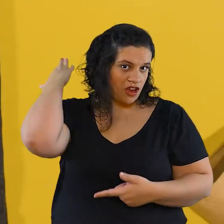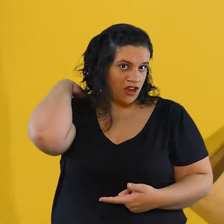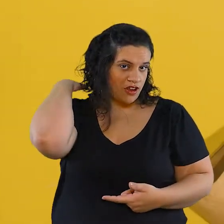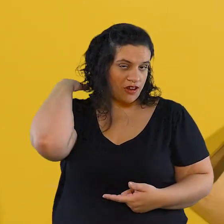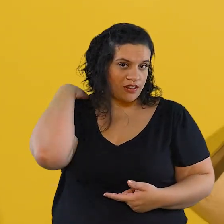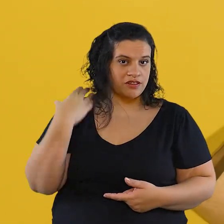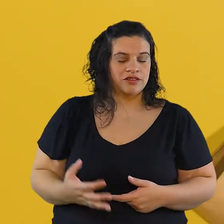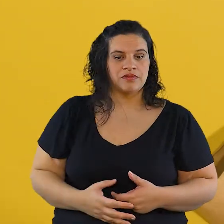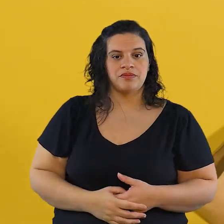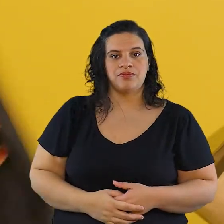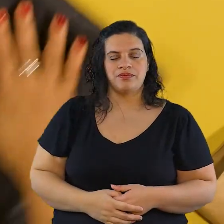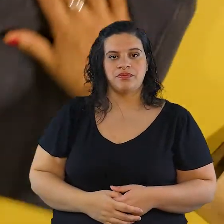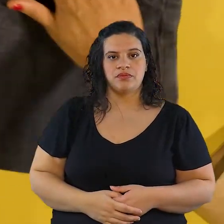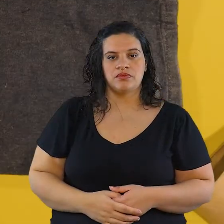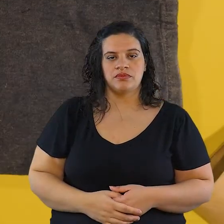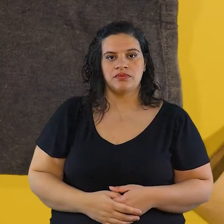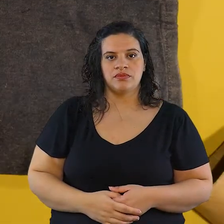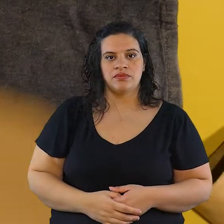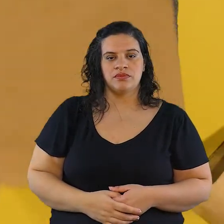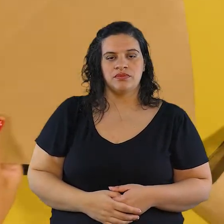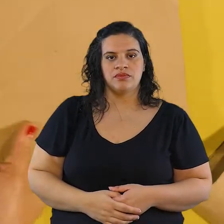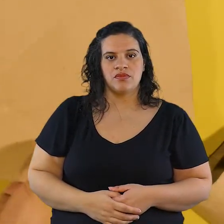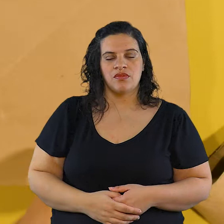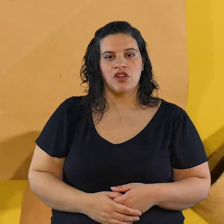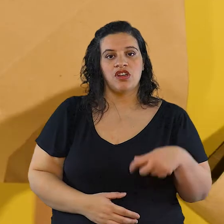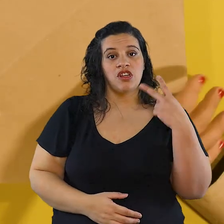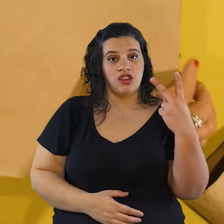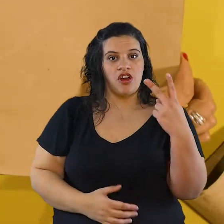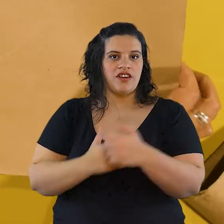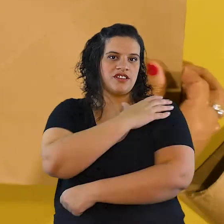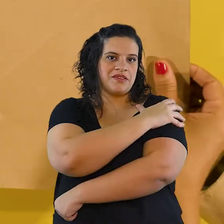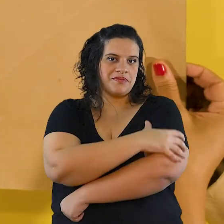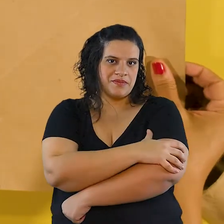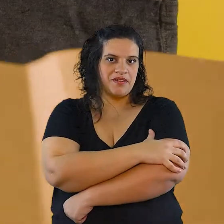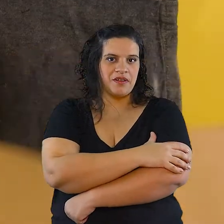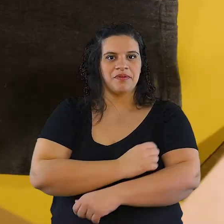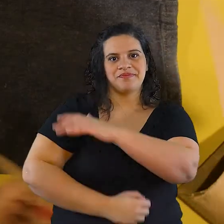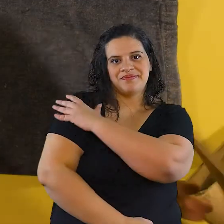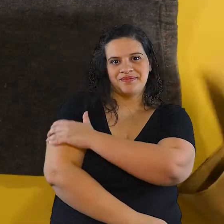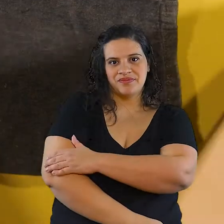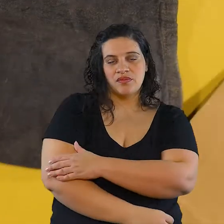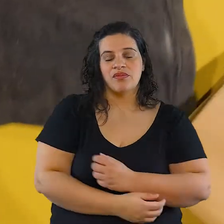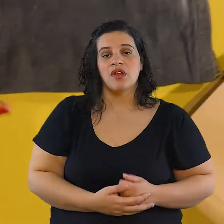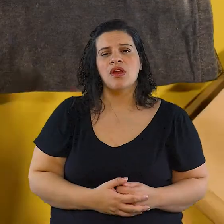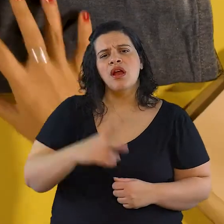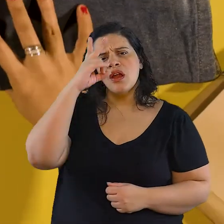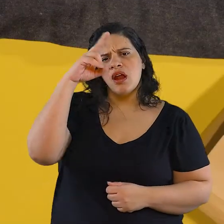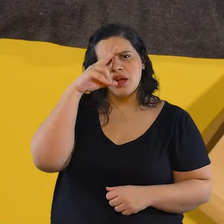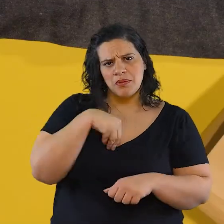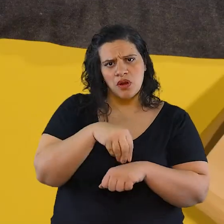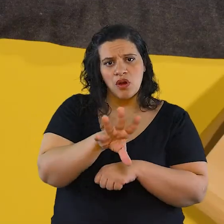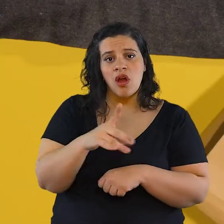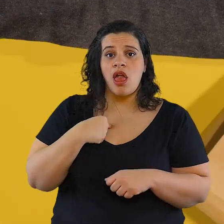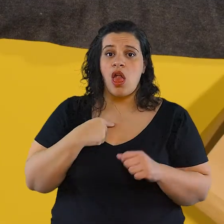2 para as costas, que é esse aqui, e 2 na manga.